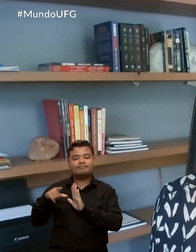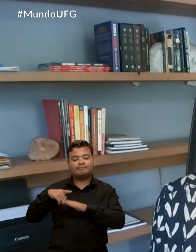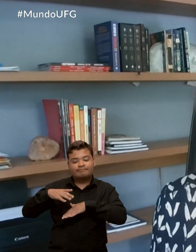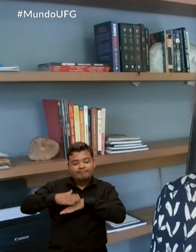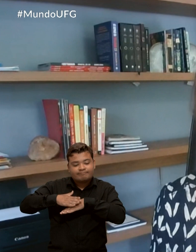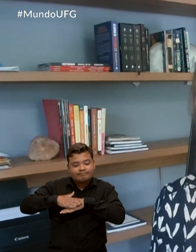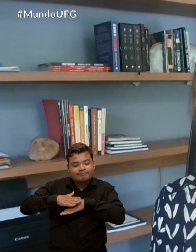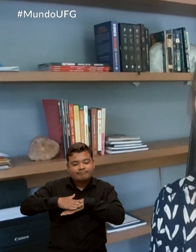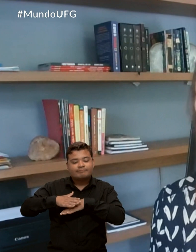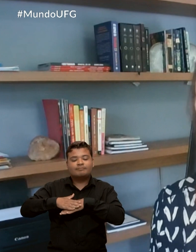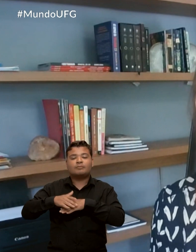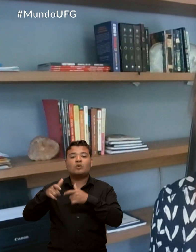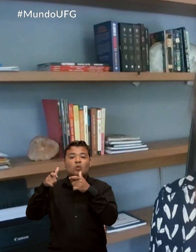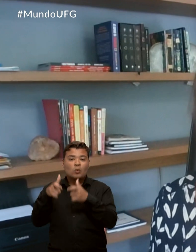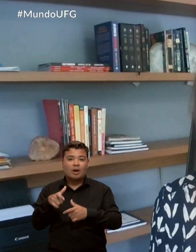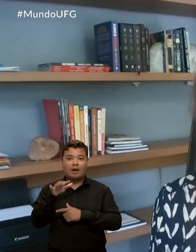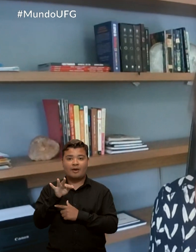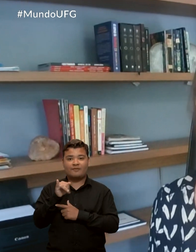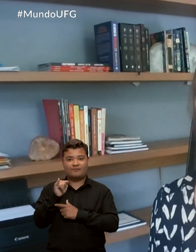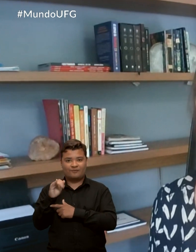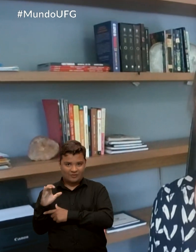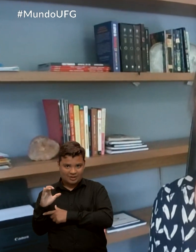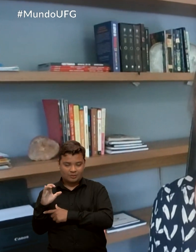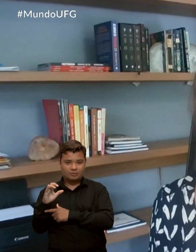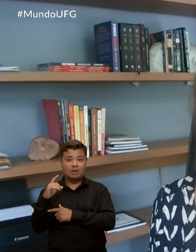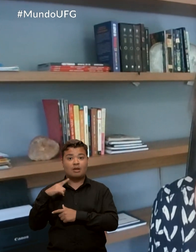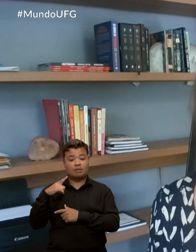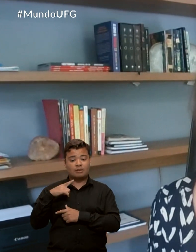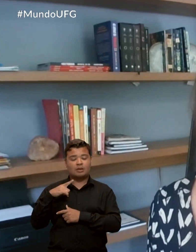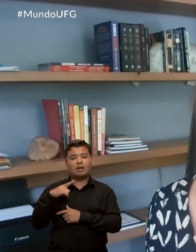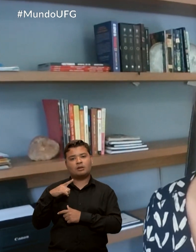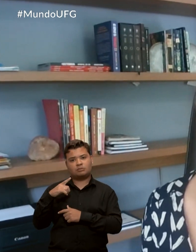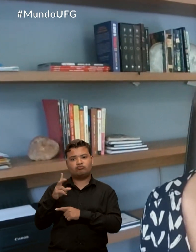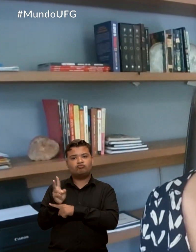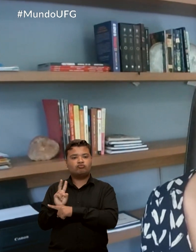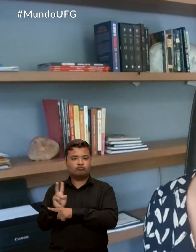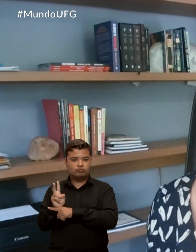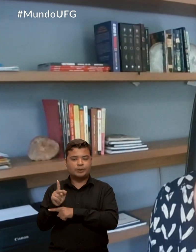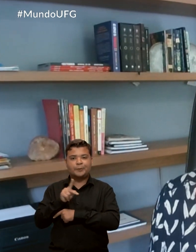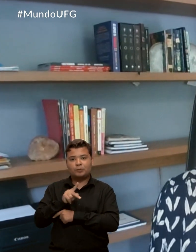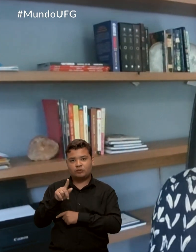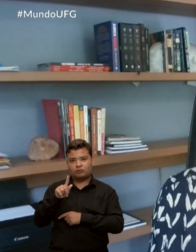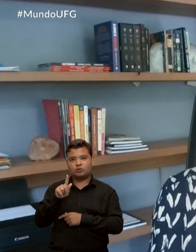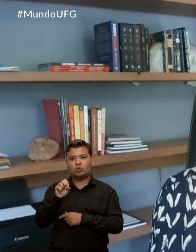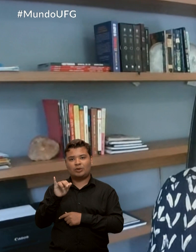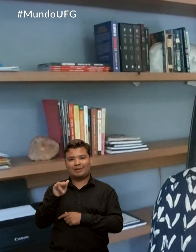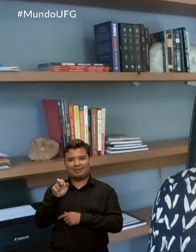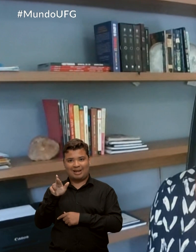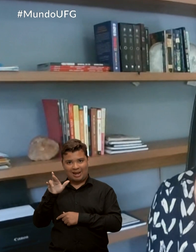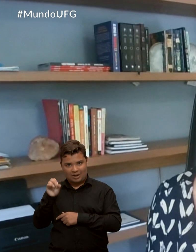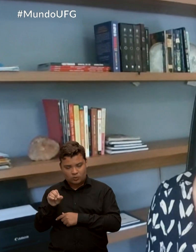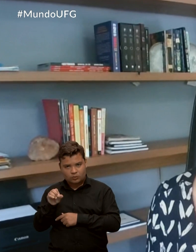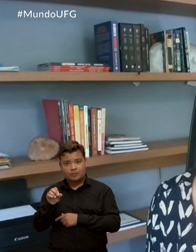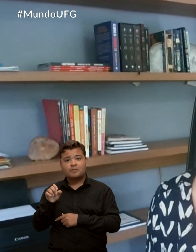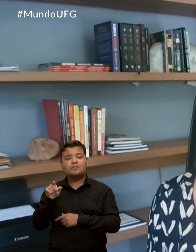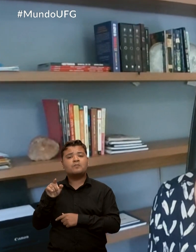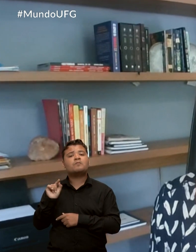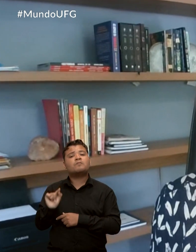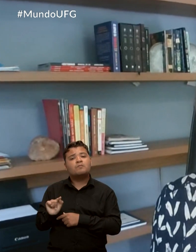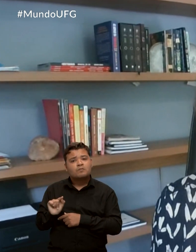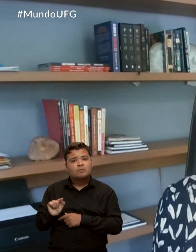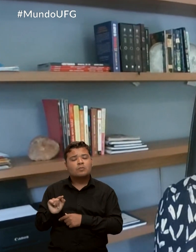realizado lá na FIC, sob a supervisão do professor Goiamérico. Ele envolve